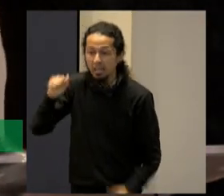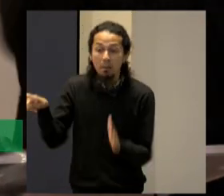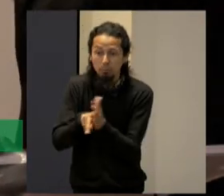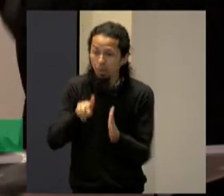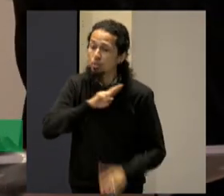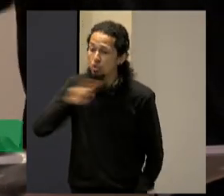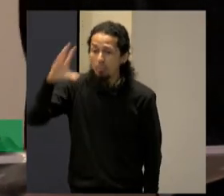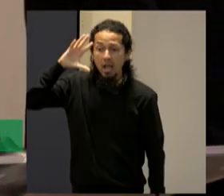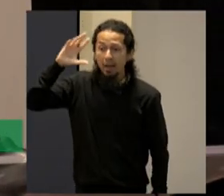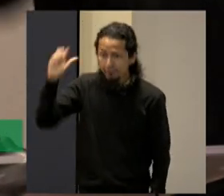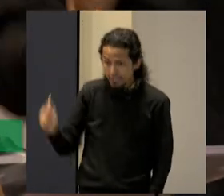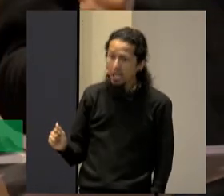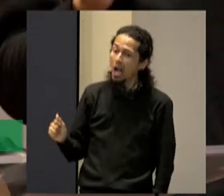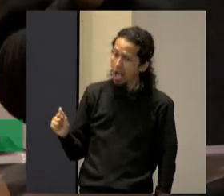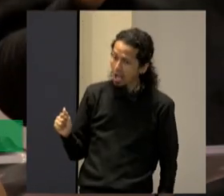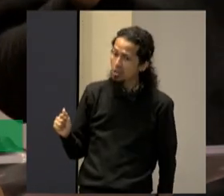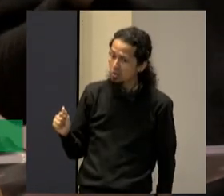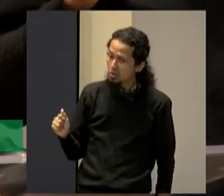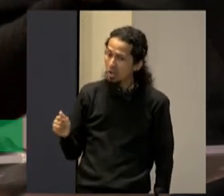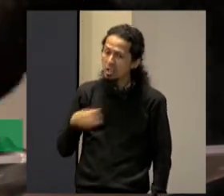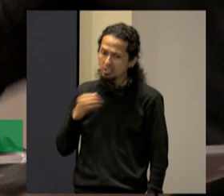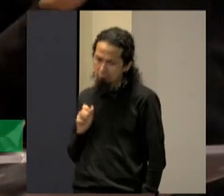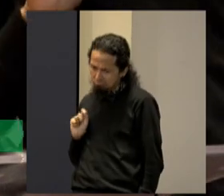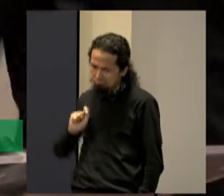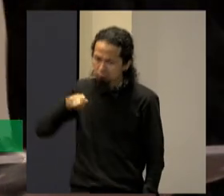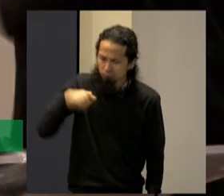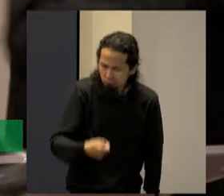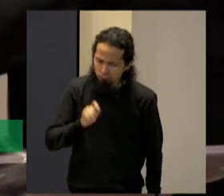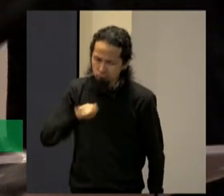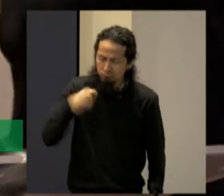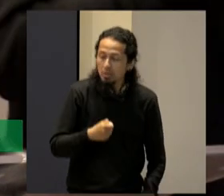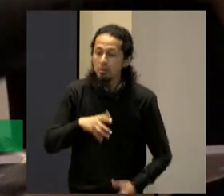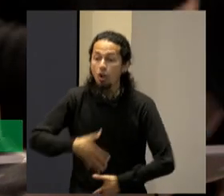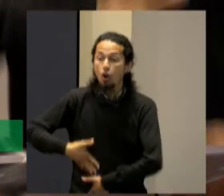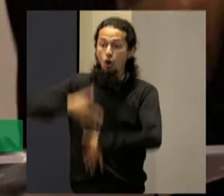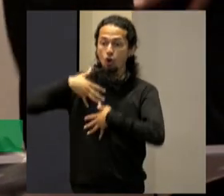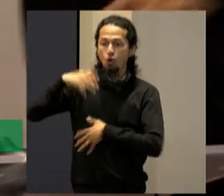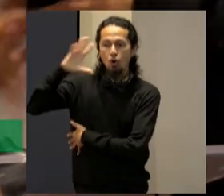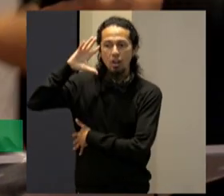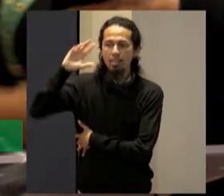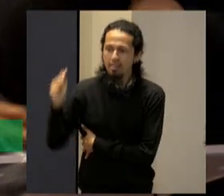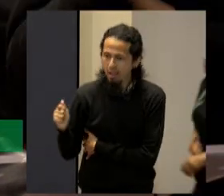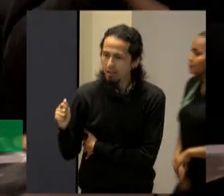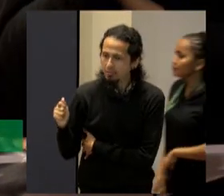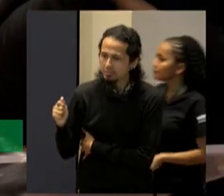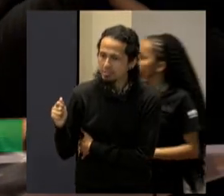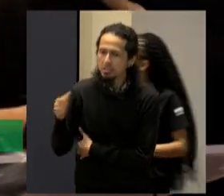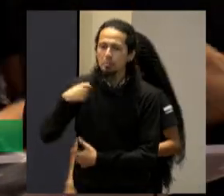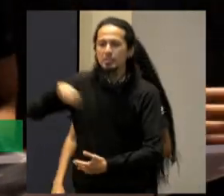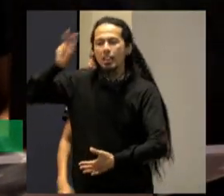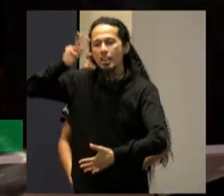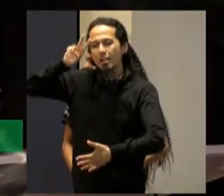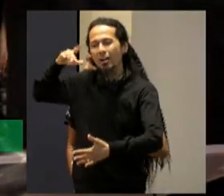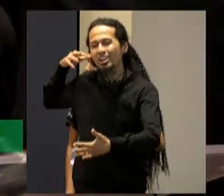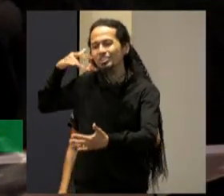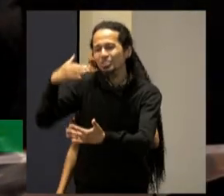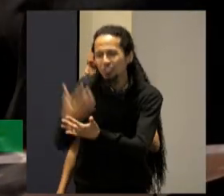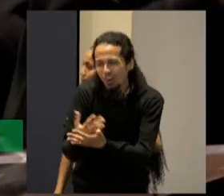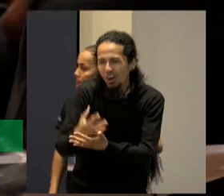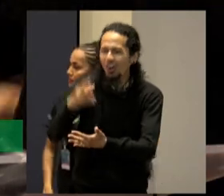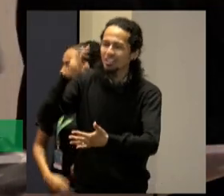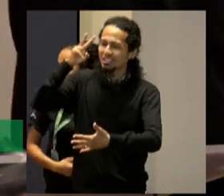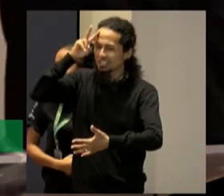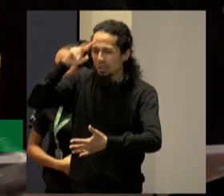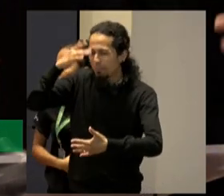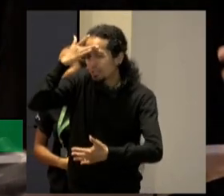que, ao resgatar as nossas histórias, nós tínhamos que resgatar elas muito perdidos, mas muito